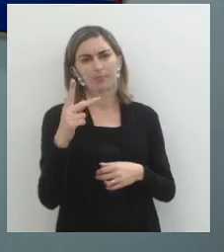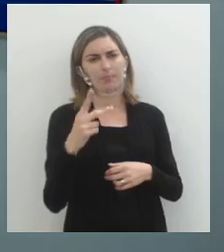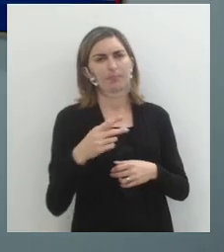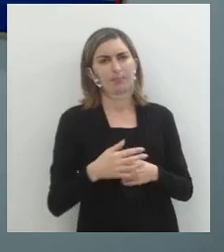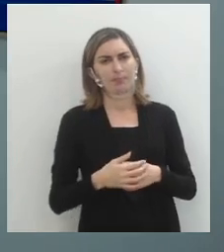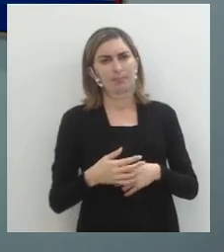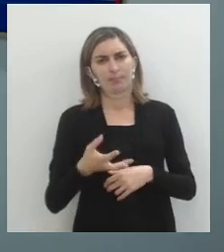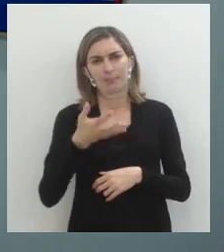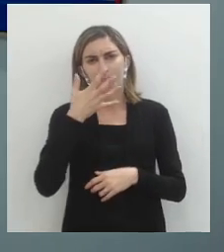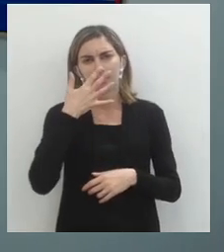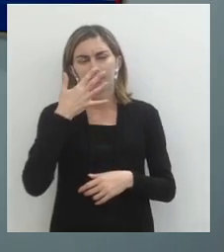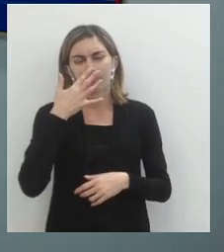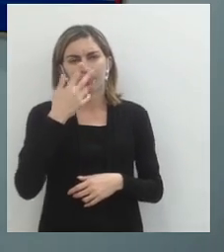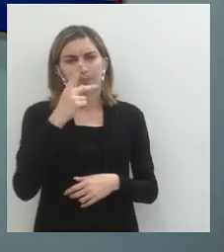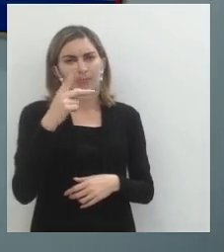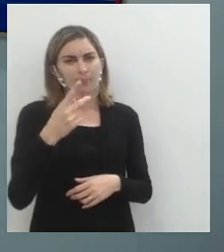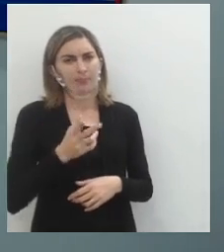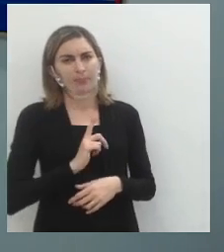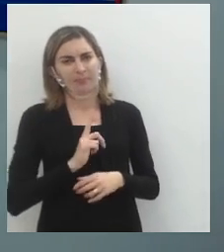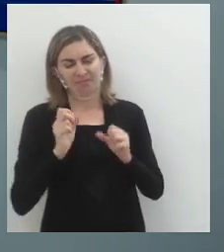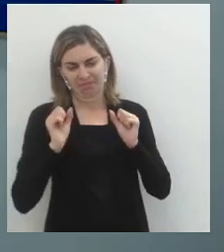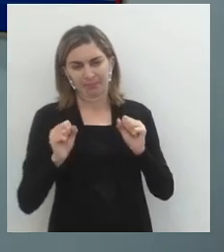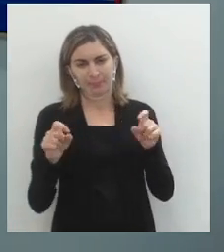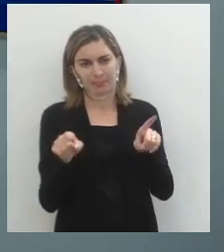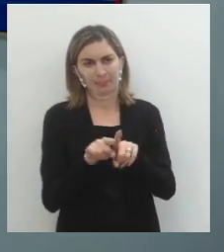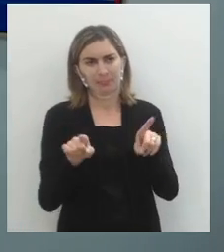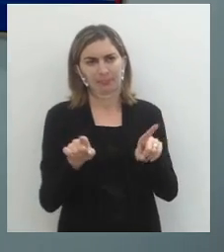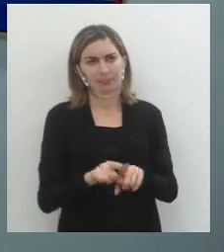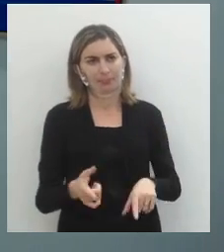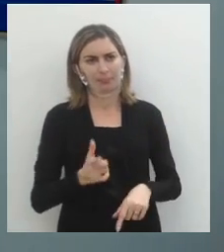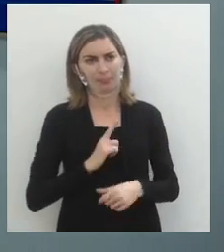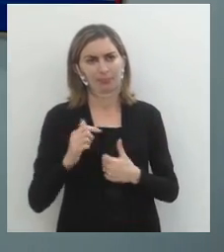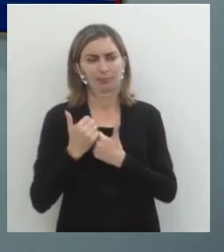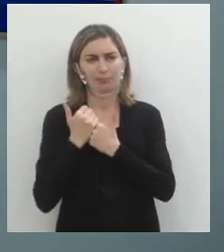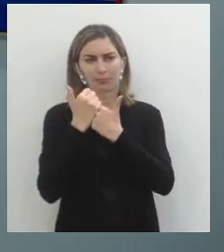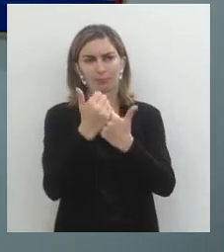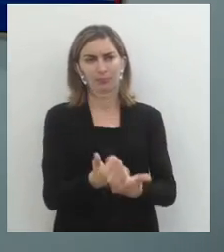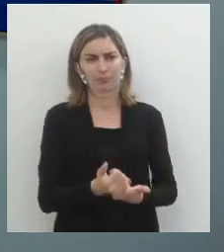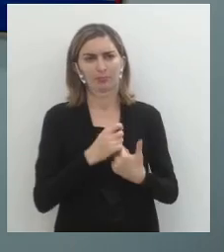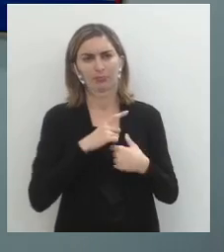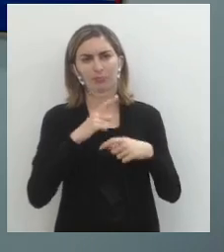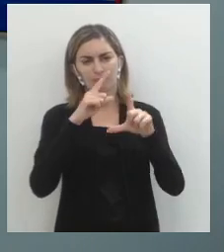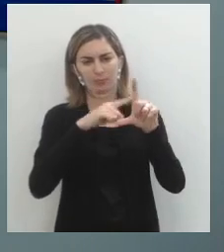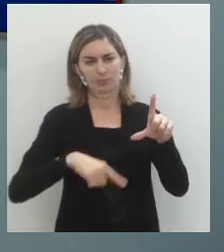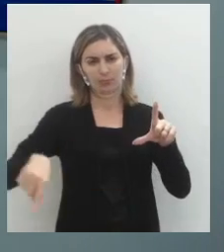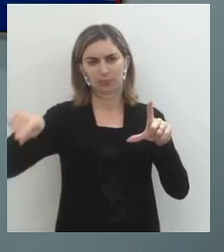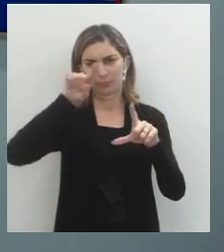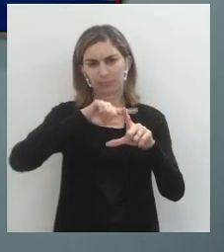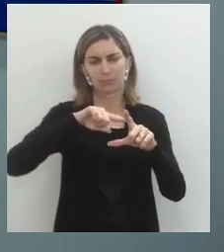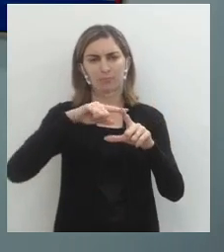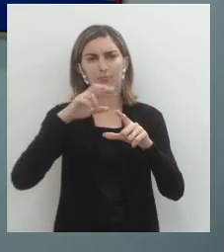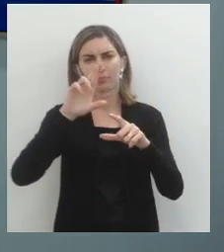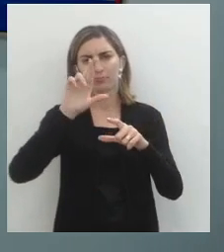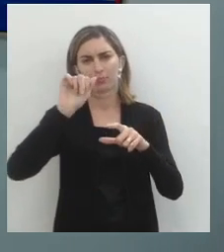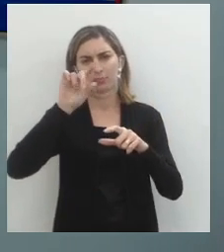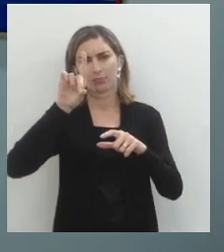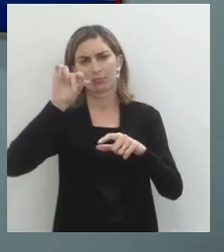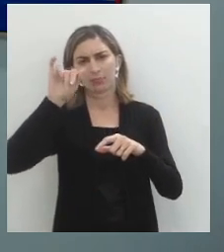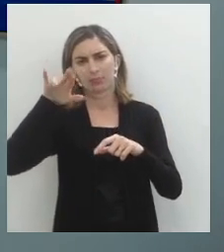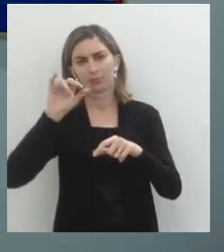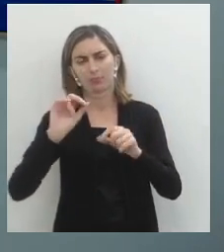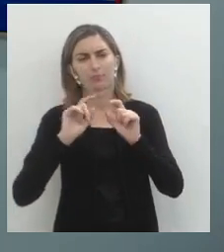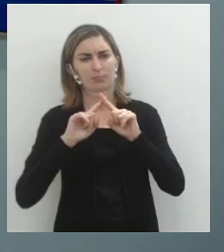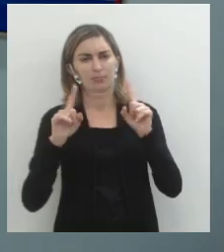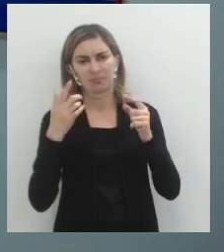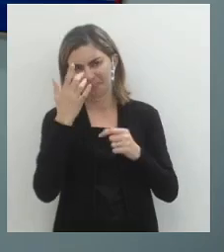Robertão. Observe que você pode também ter a representação em arco dado em radiano, tá bom? Mas